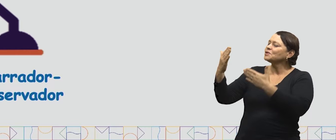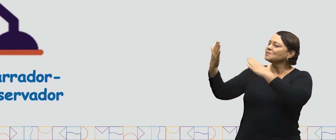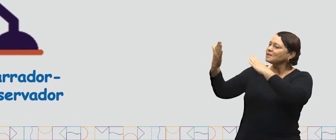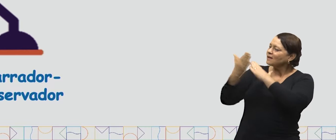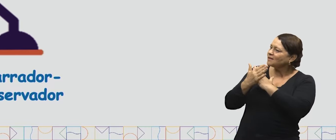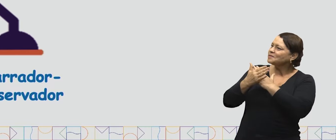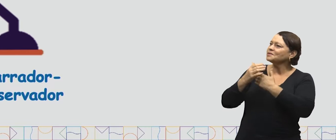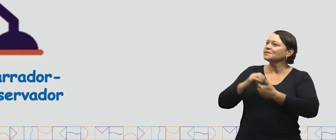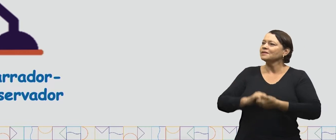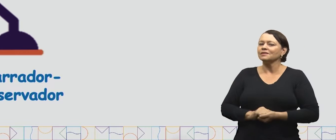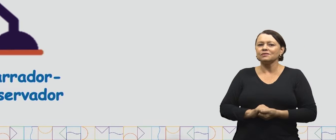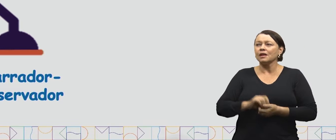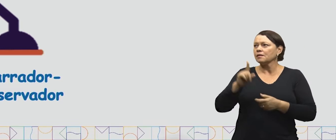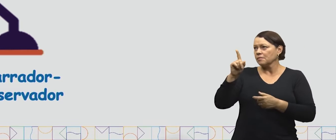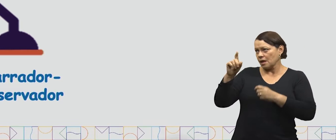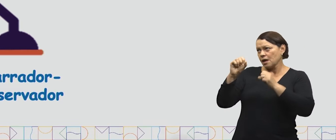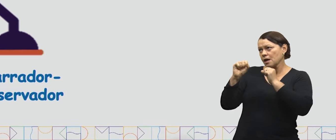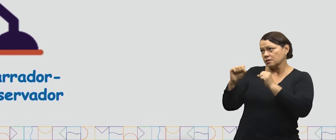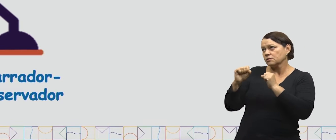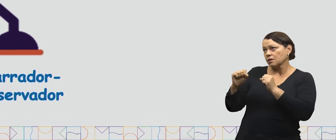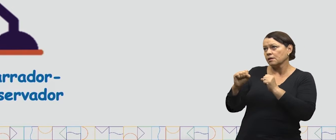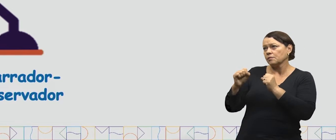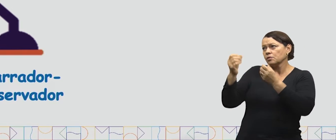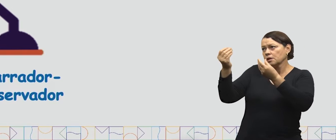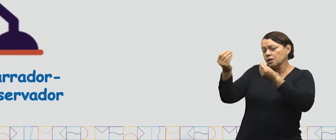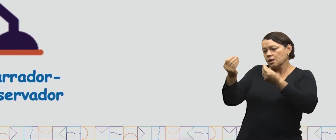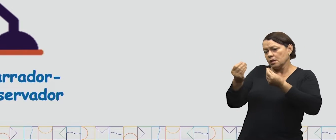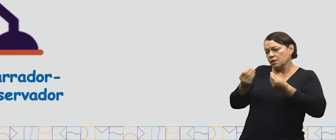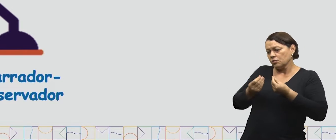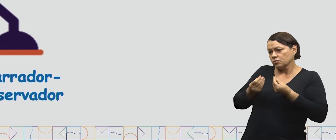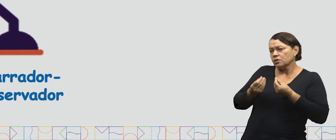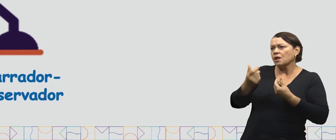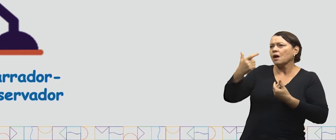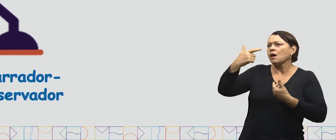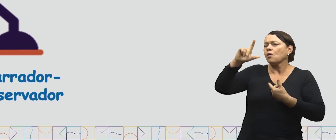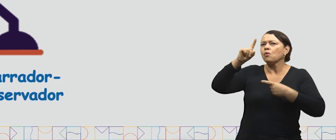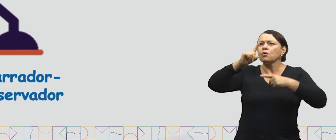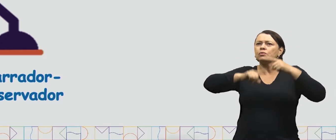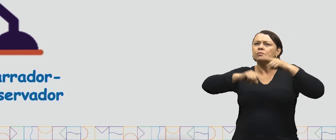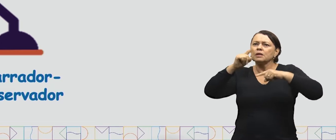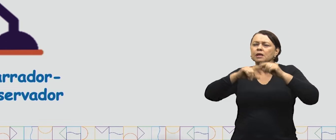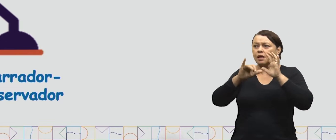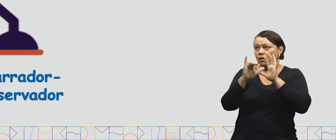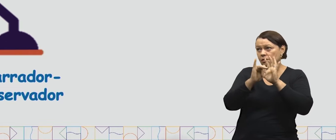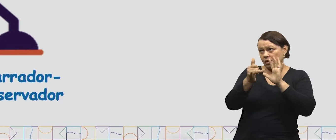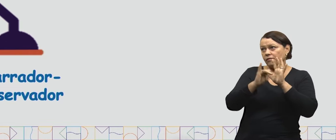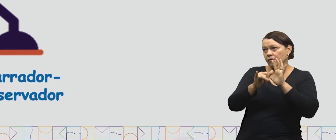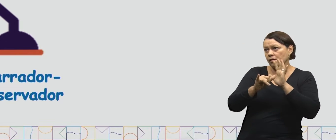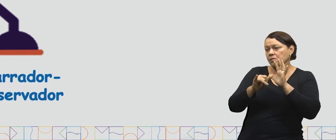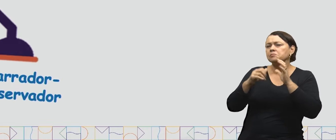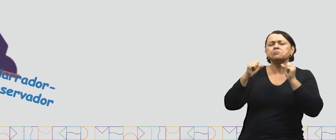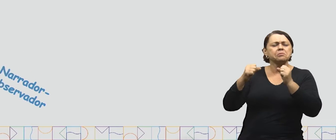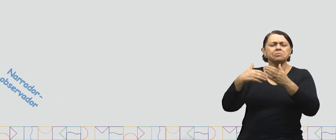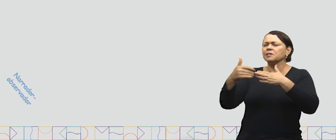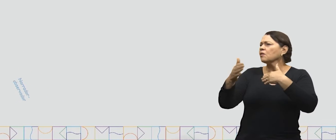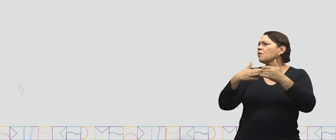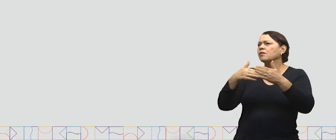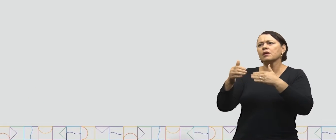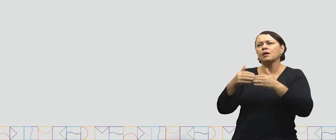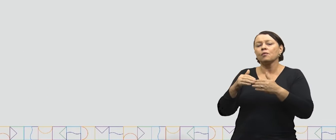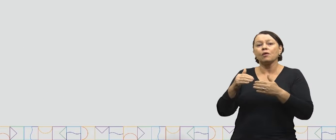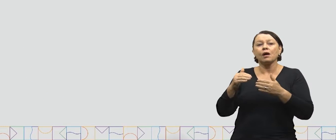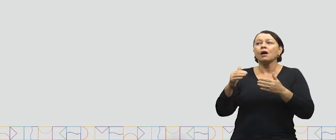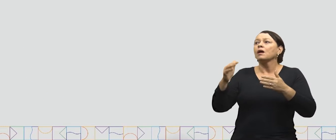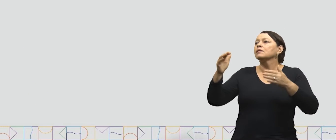nos ajudar. Será que a senhora não poderia nos dar outro elemento dessa fábula? Pode ser qualquer um